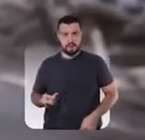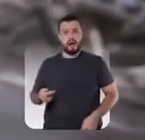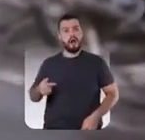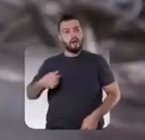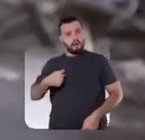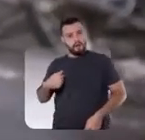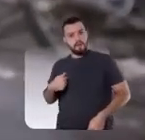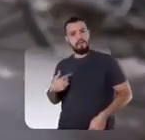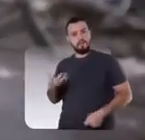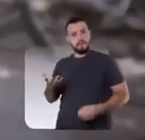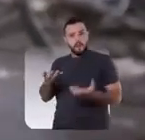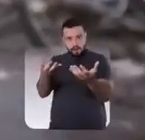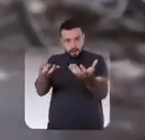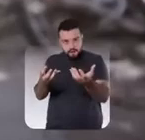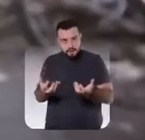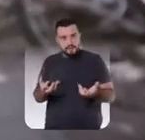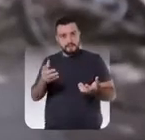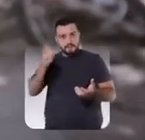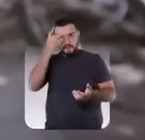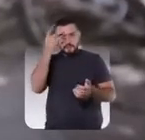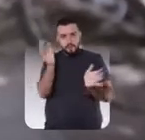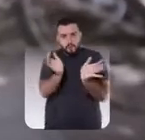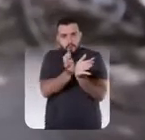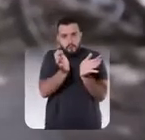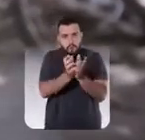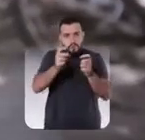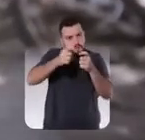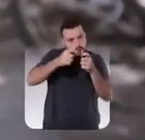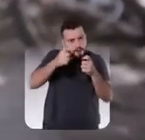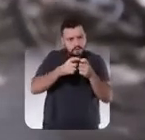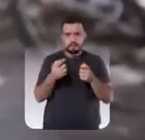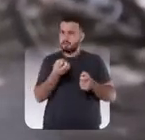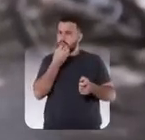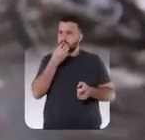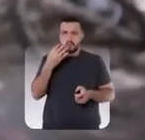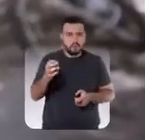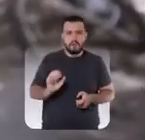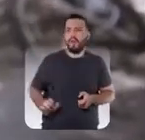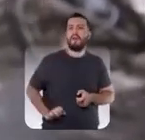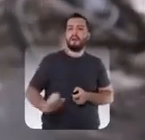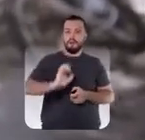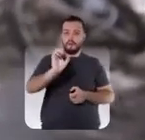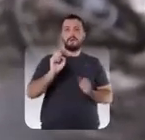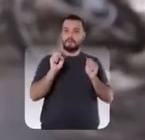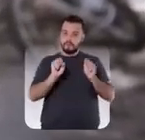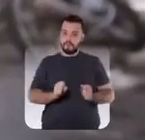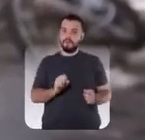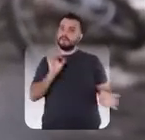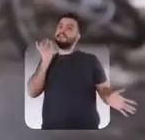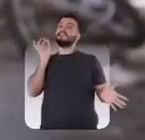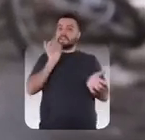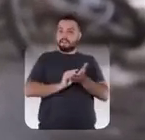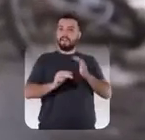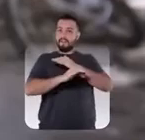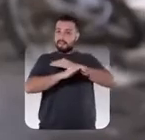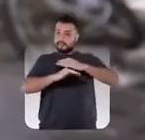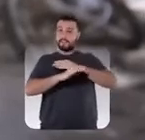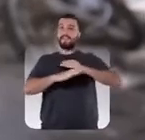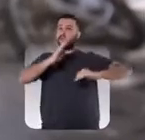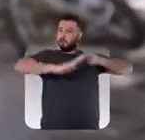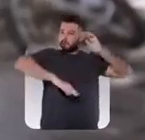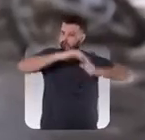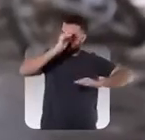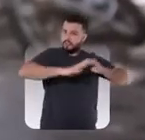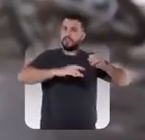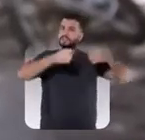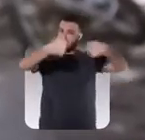atendida, graças a Deus. É uma equipe médica excelente, então a gente pode constatar que na cidade nós temos